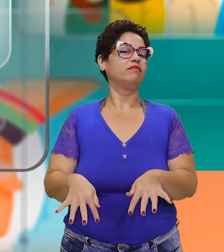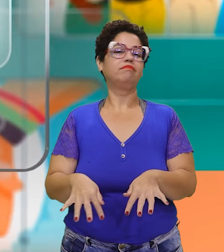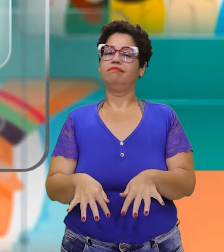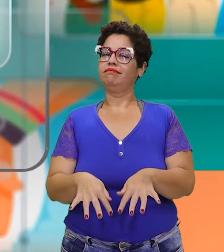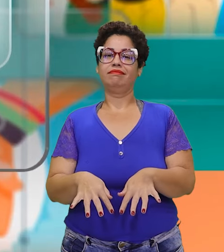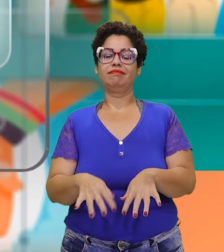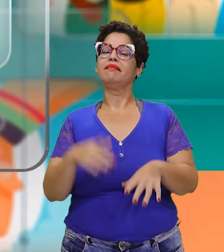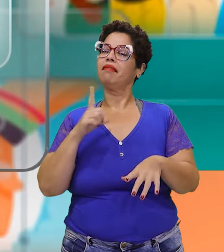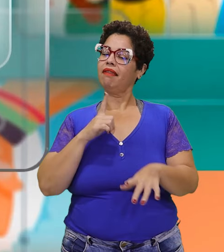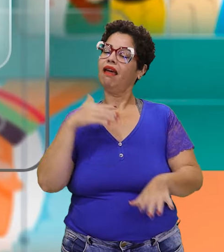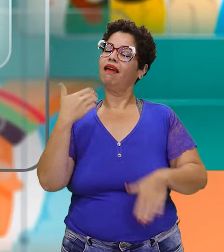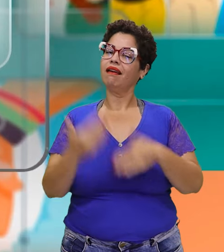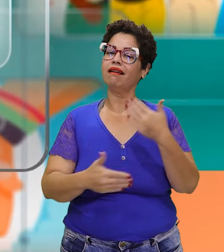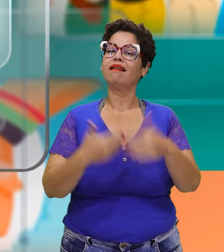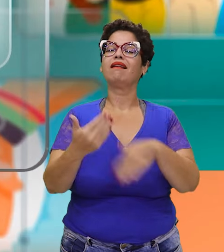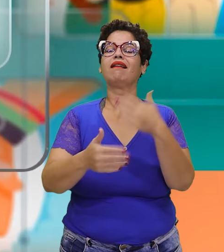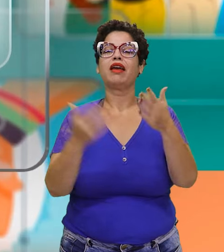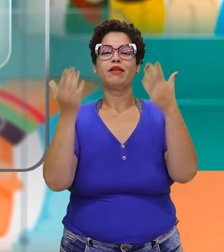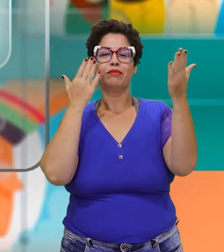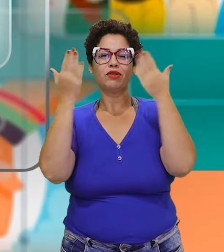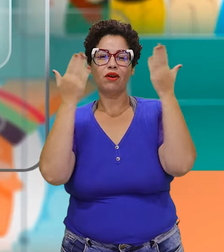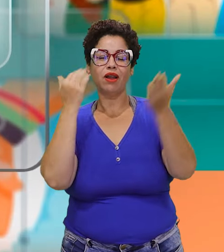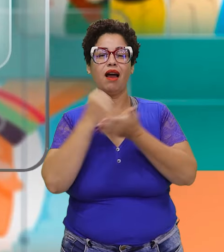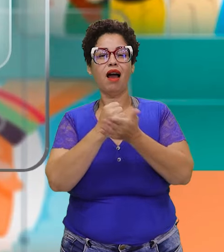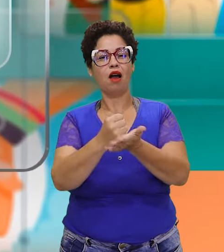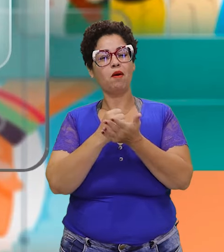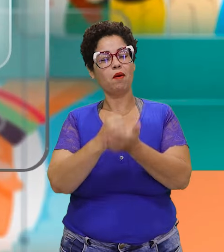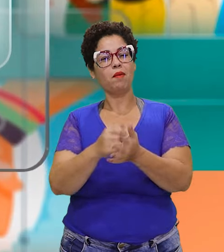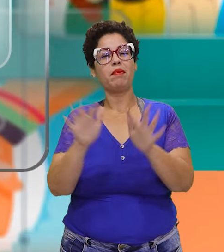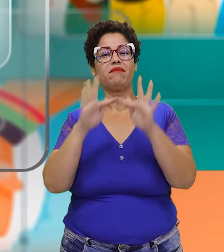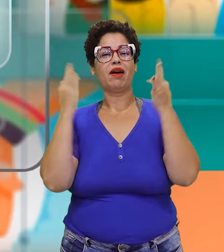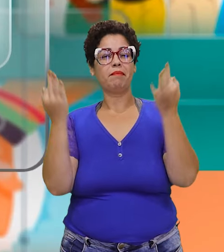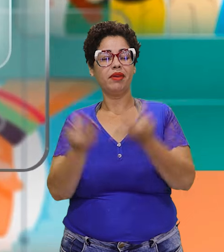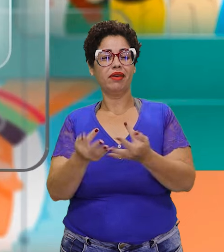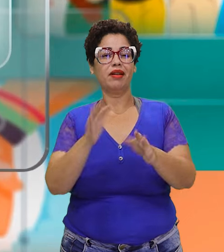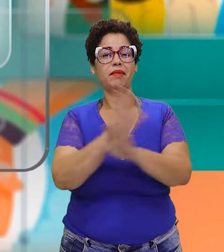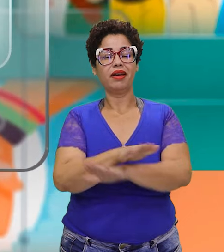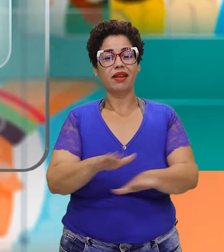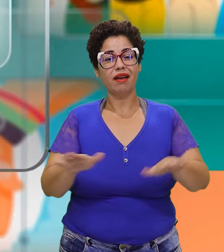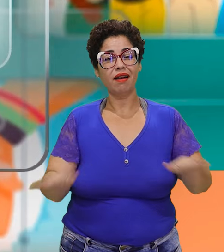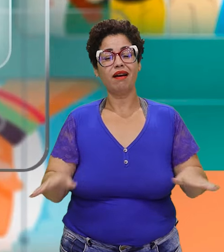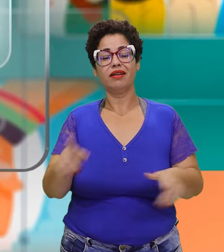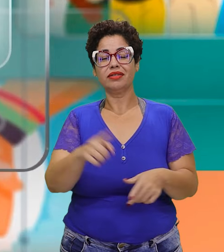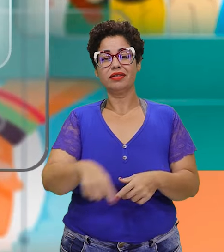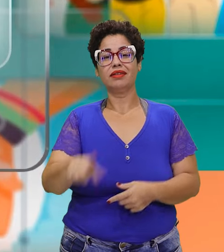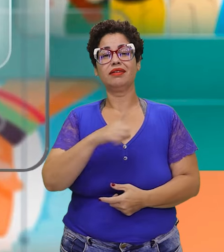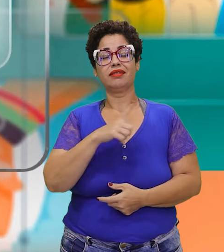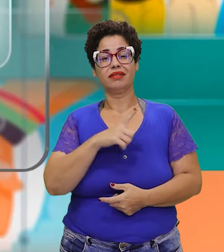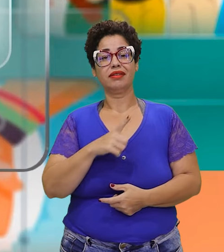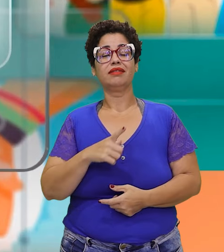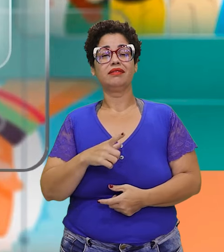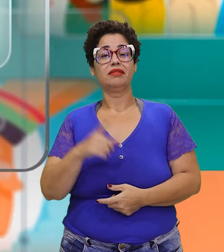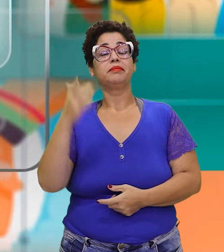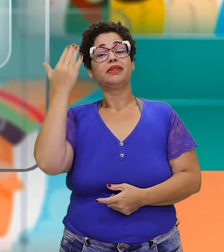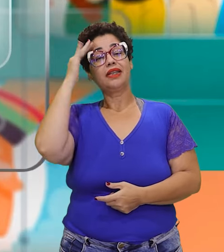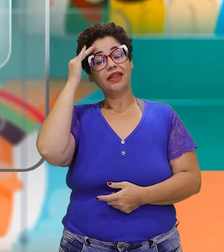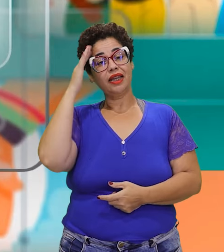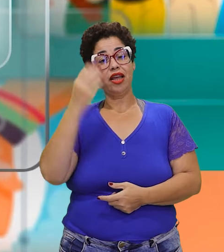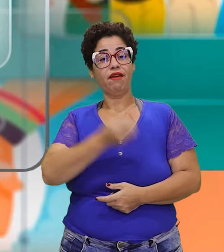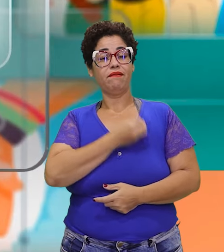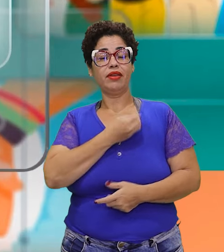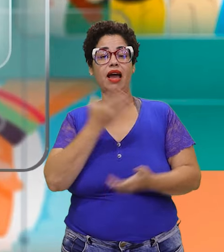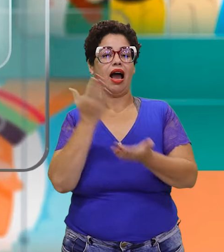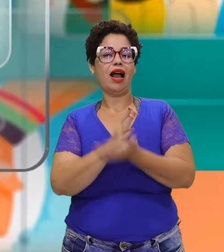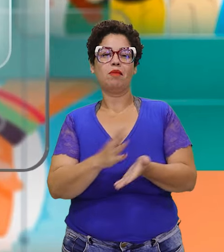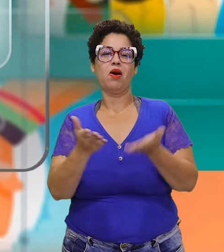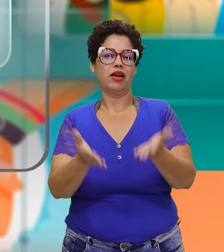ali. Hoje existe acompanhamento psíquico para famílias, para crianças nessa situação.